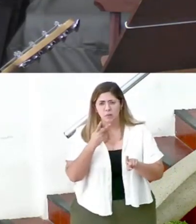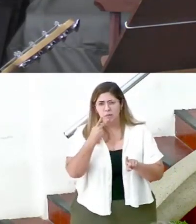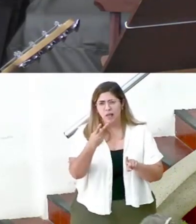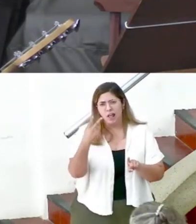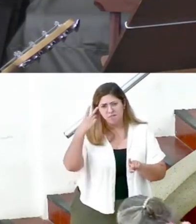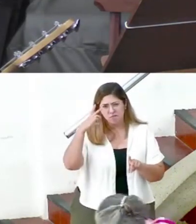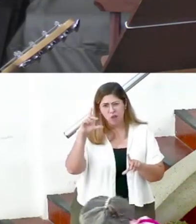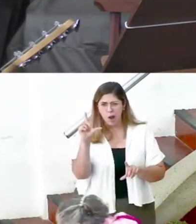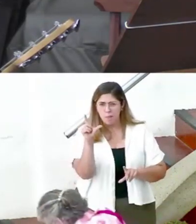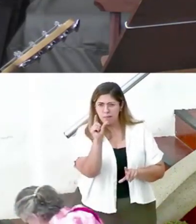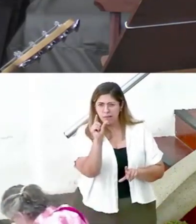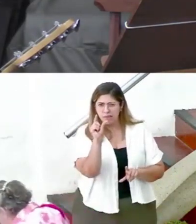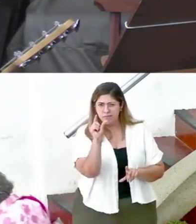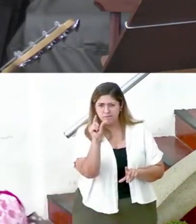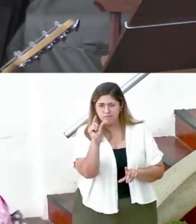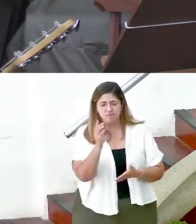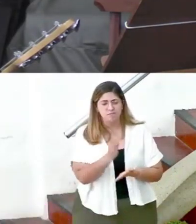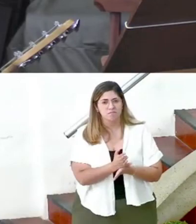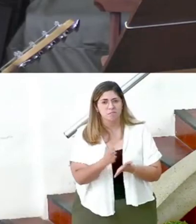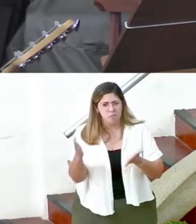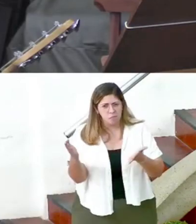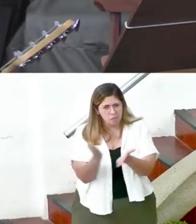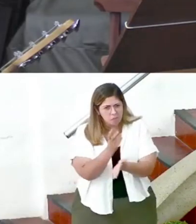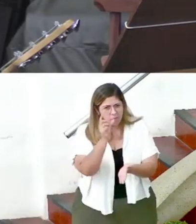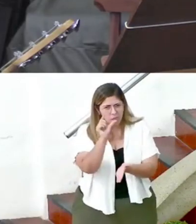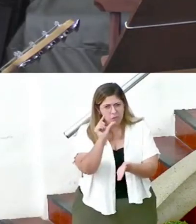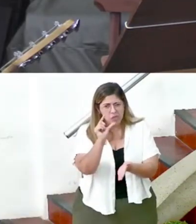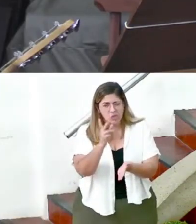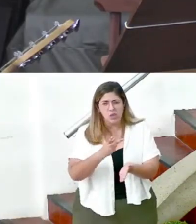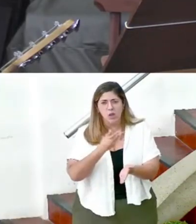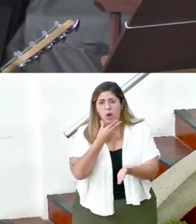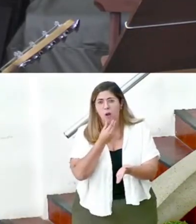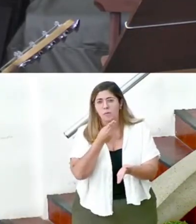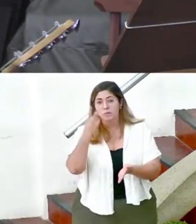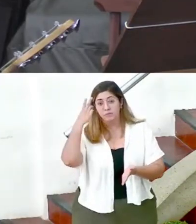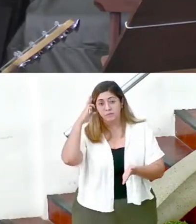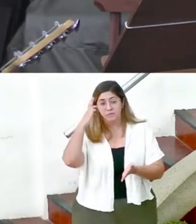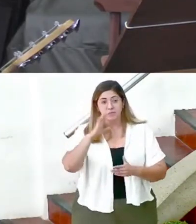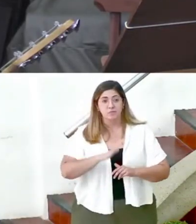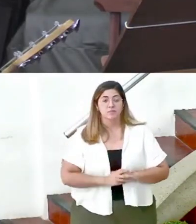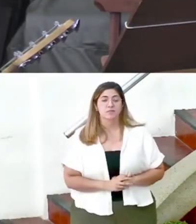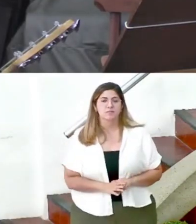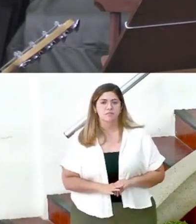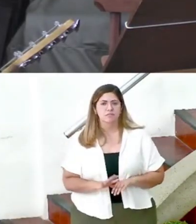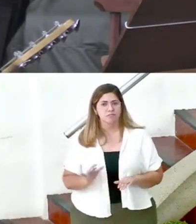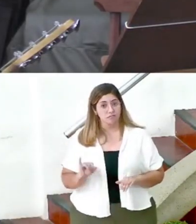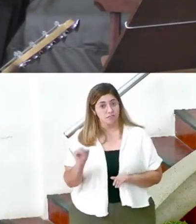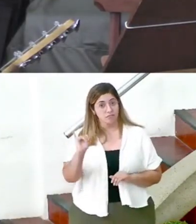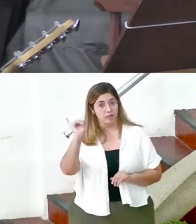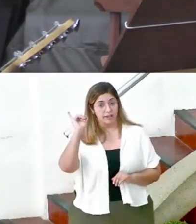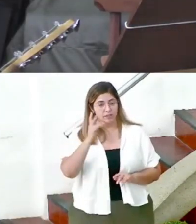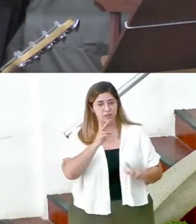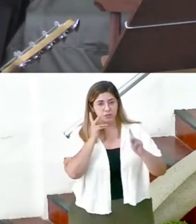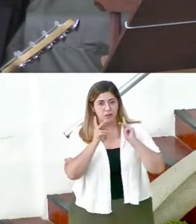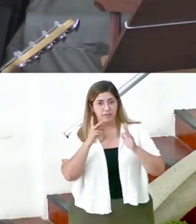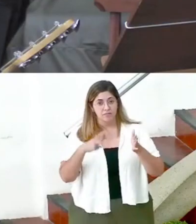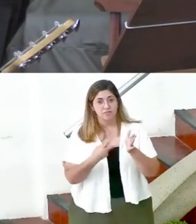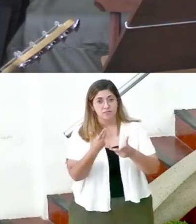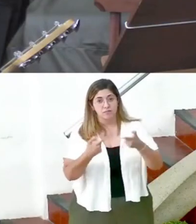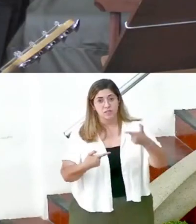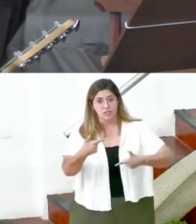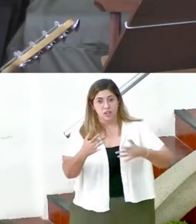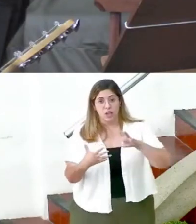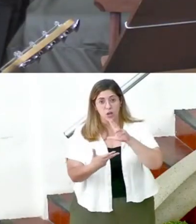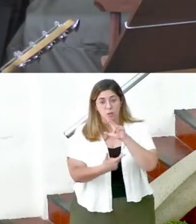dentro, que vai falar de um homem, ou que conta a história de um homem, que é uma história para mim muito interessante. Isso está no